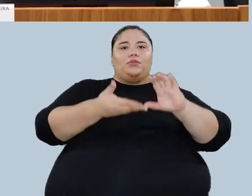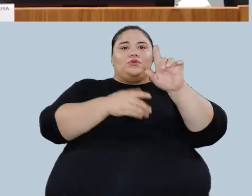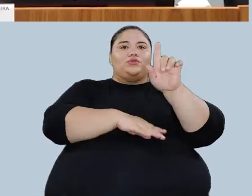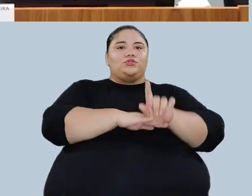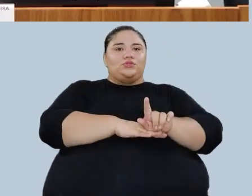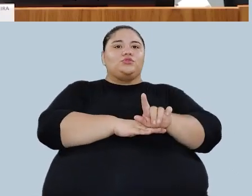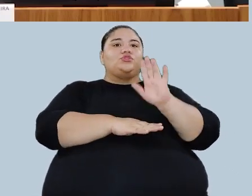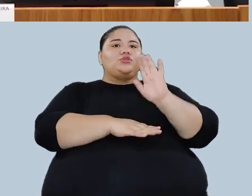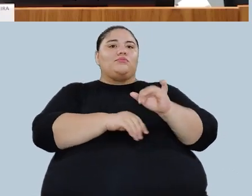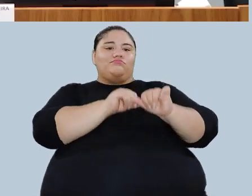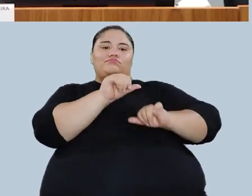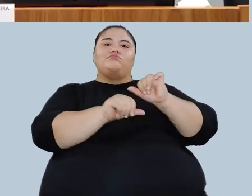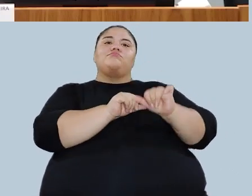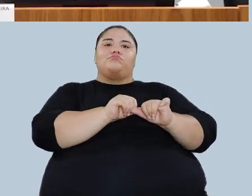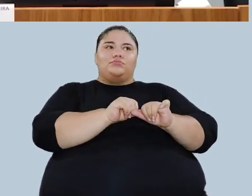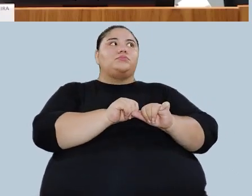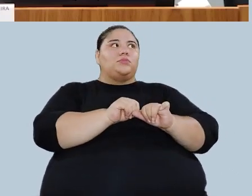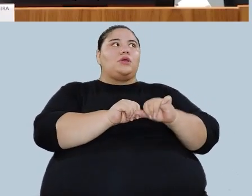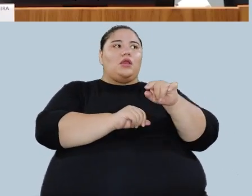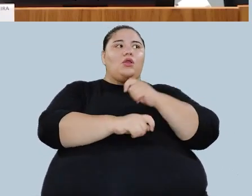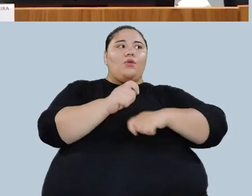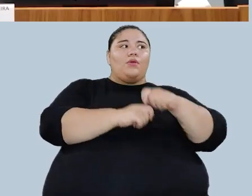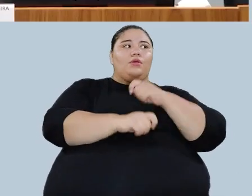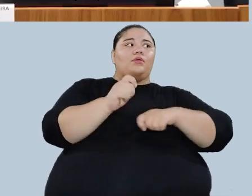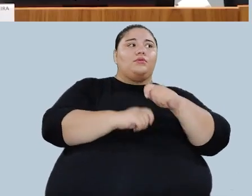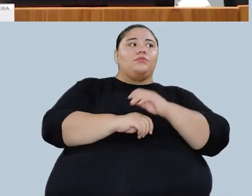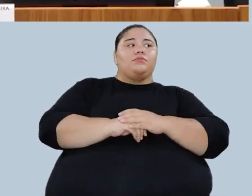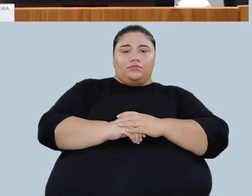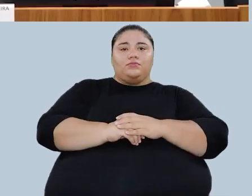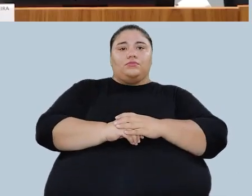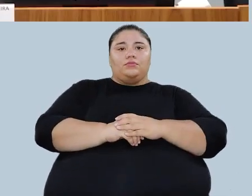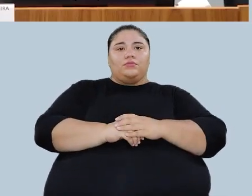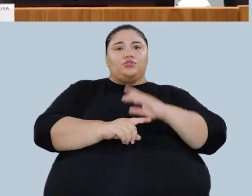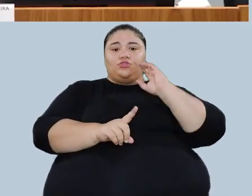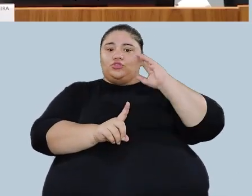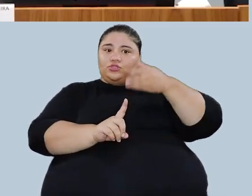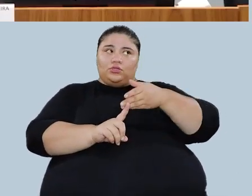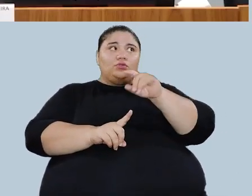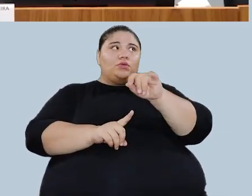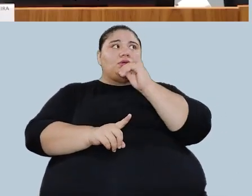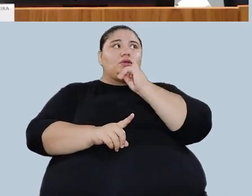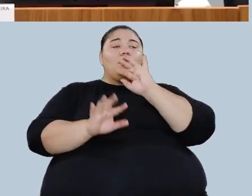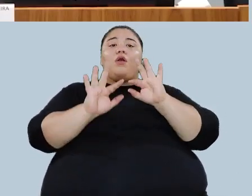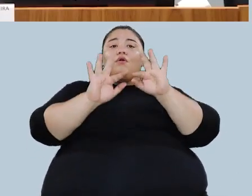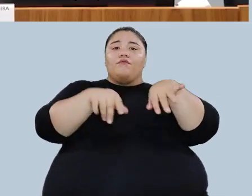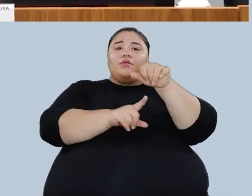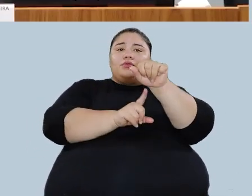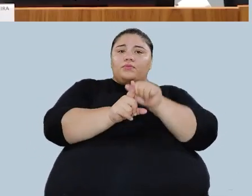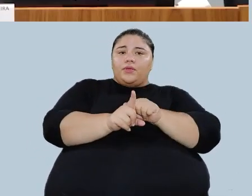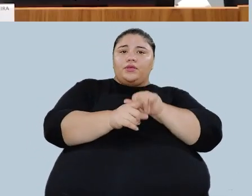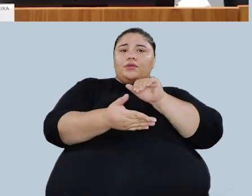sua vez, se tornar os créditos, né, correspondentes a essa operação e já compensar isso de imediato, fazendo com que, ao final do mês,